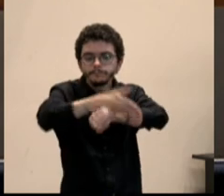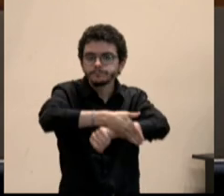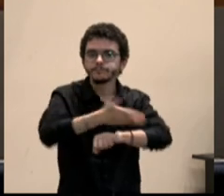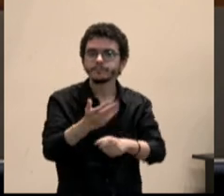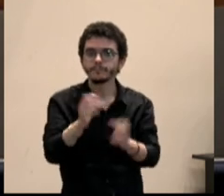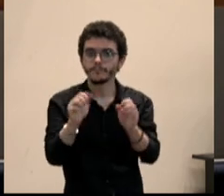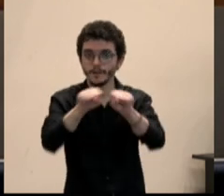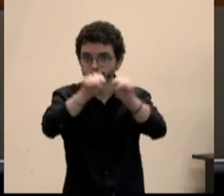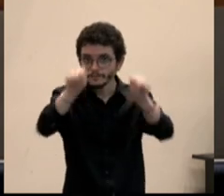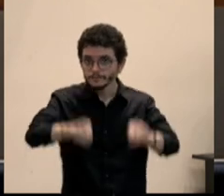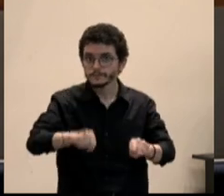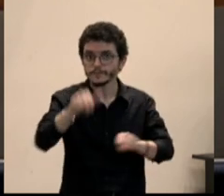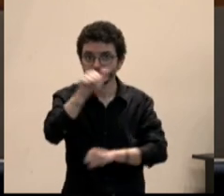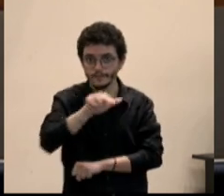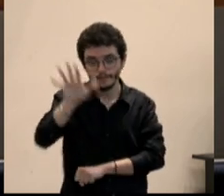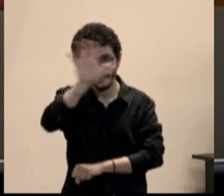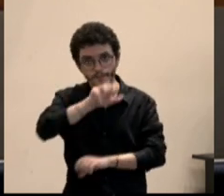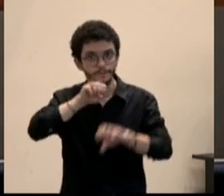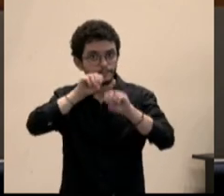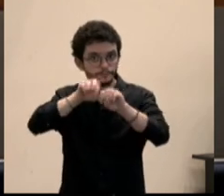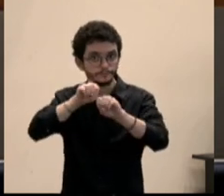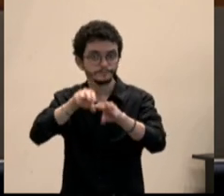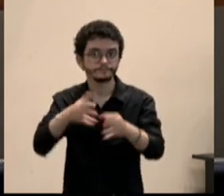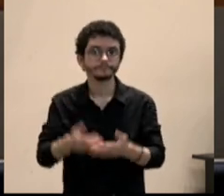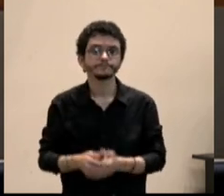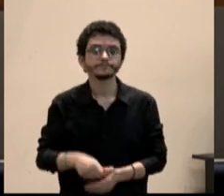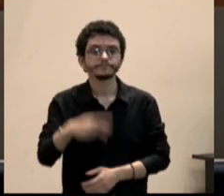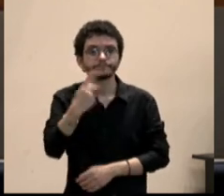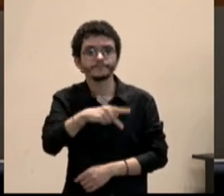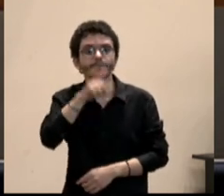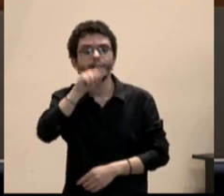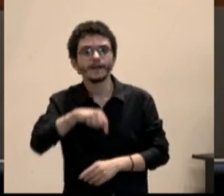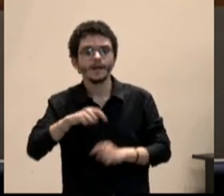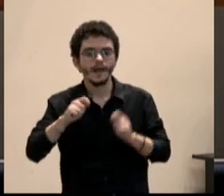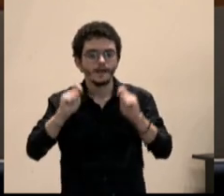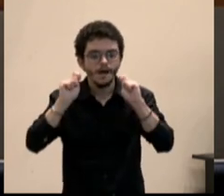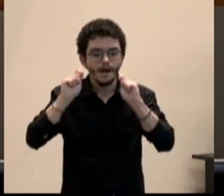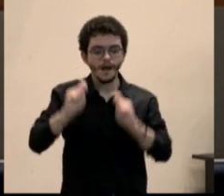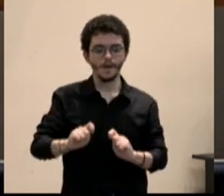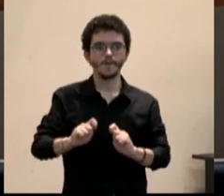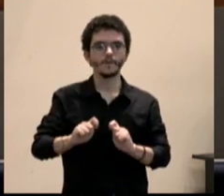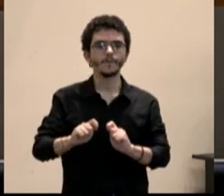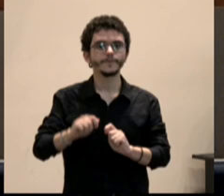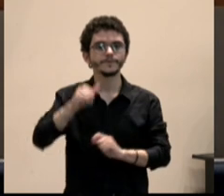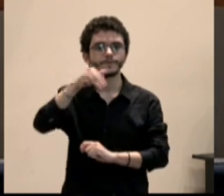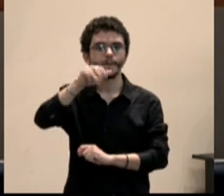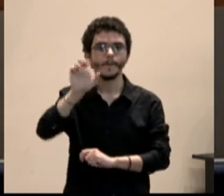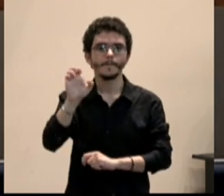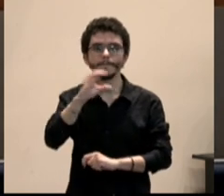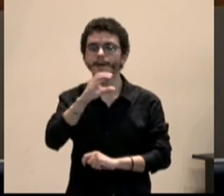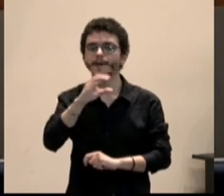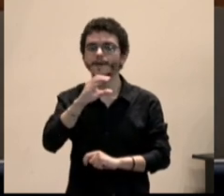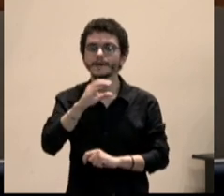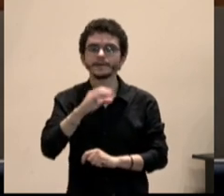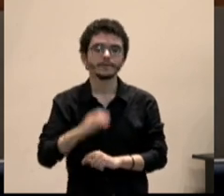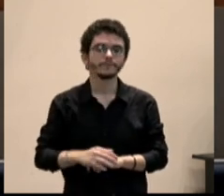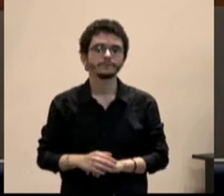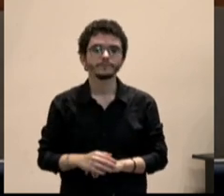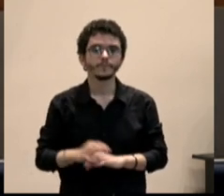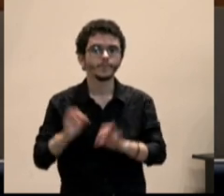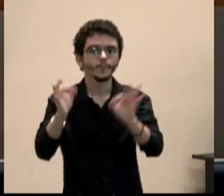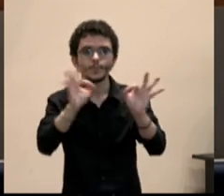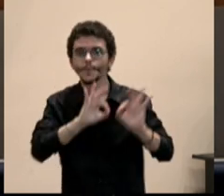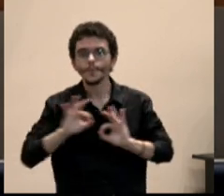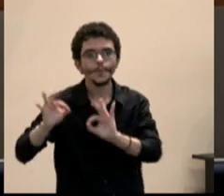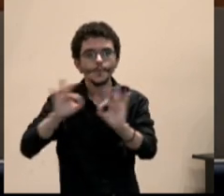Sistema Nacional de Educação, seria da competência do MEC, sem nenhuma